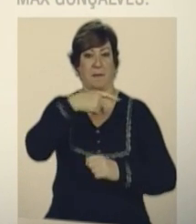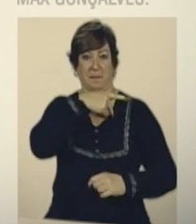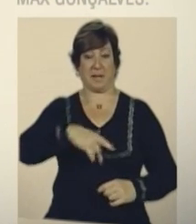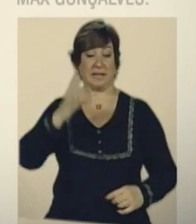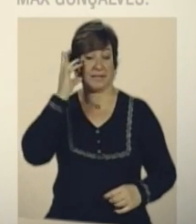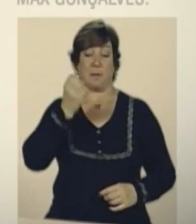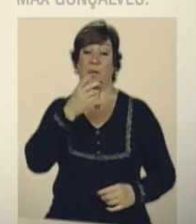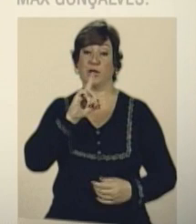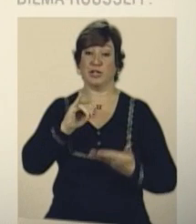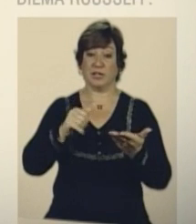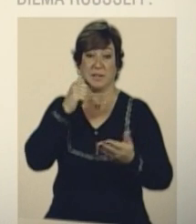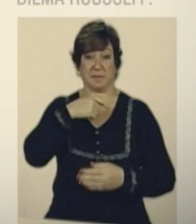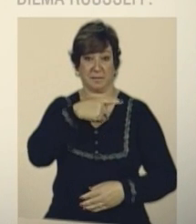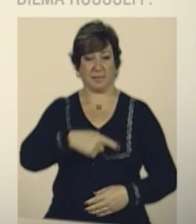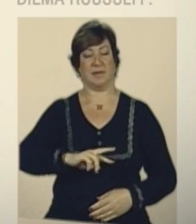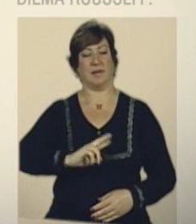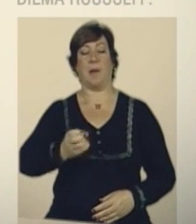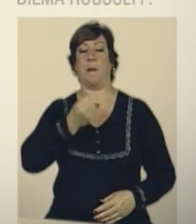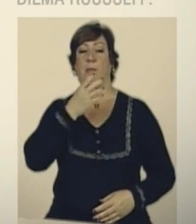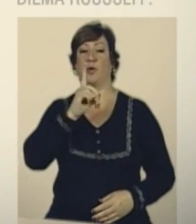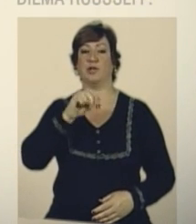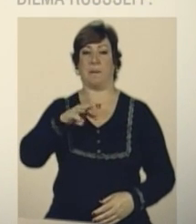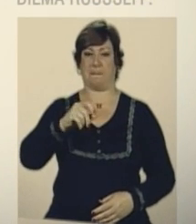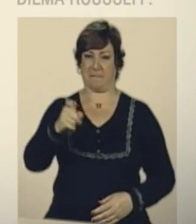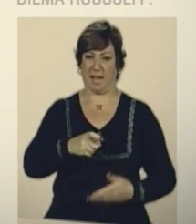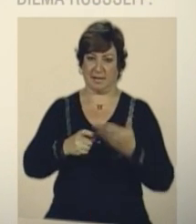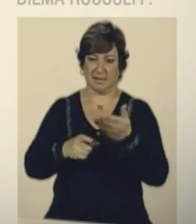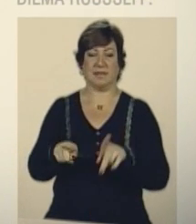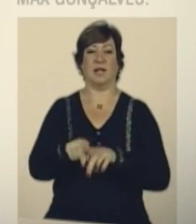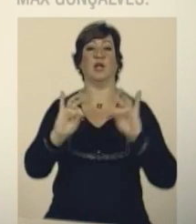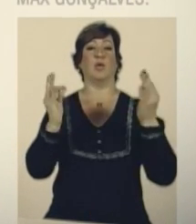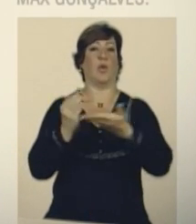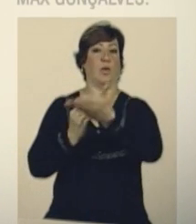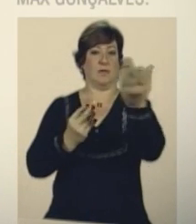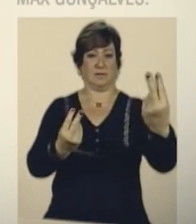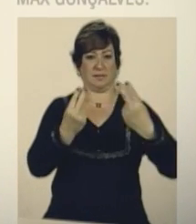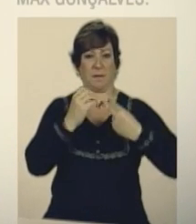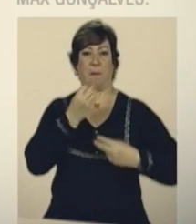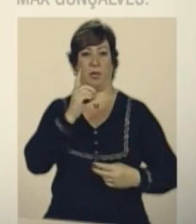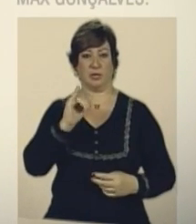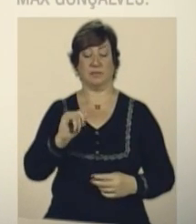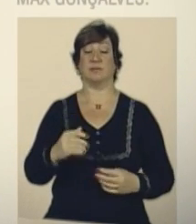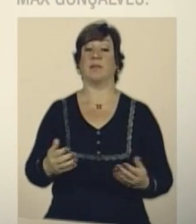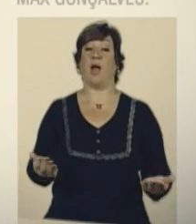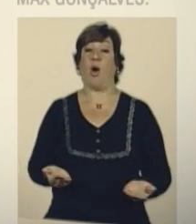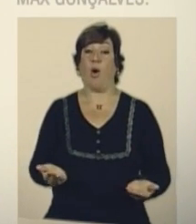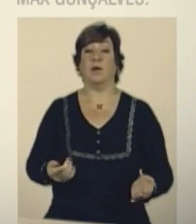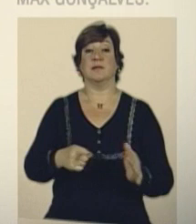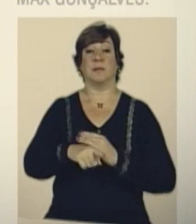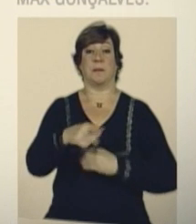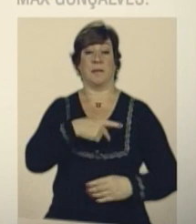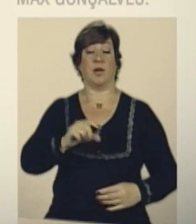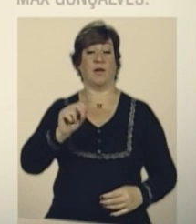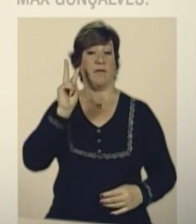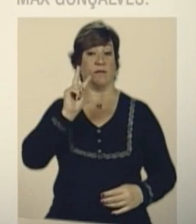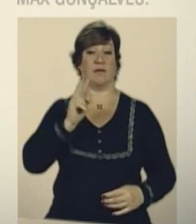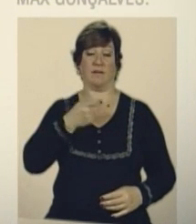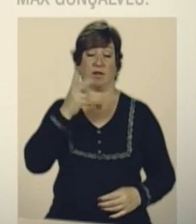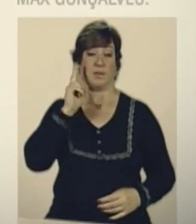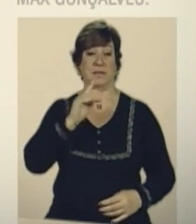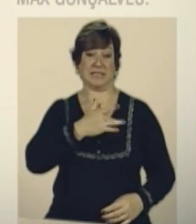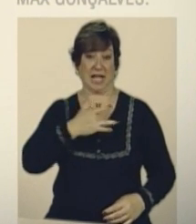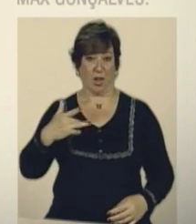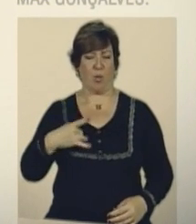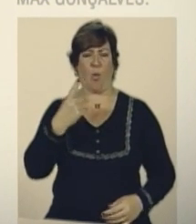Dilma Bom dia presidenta Bom dia Max e Bom dia a todos que nos acompanham presidenta Hoje vamos falar de saúde há um ano a senhora